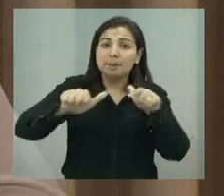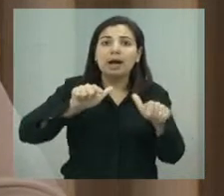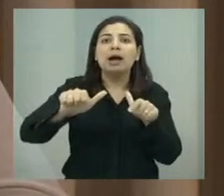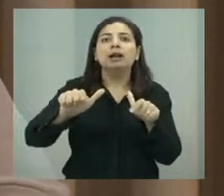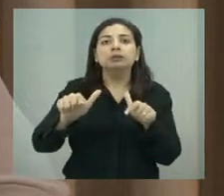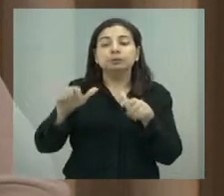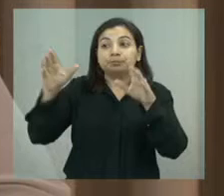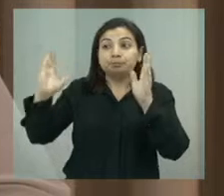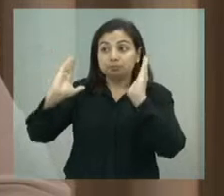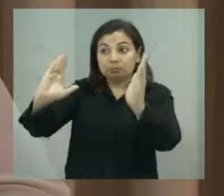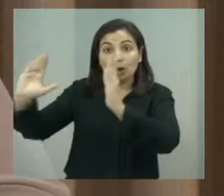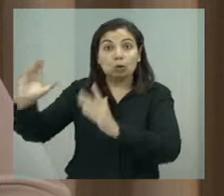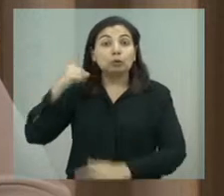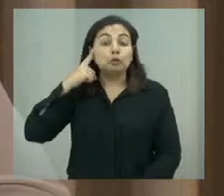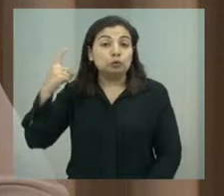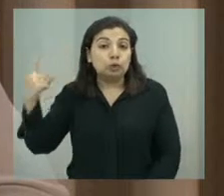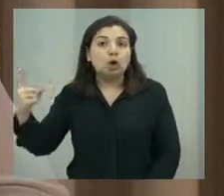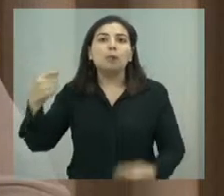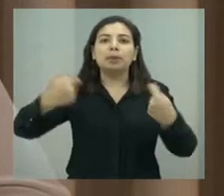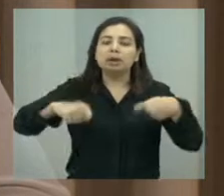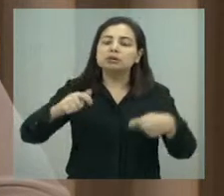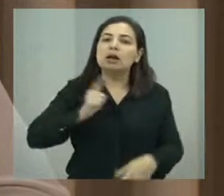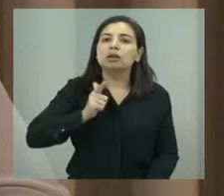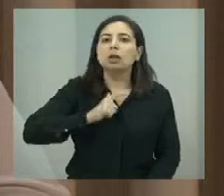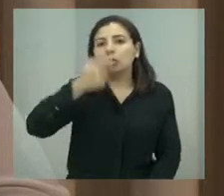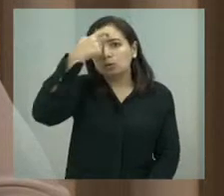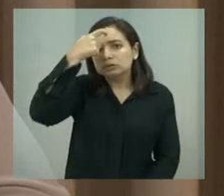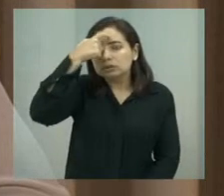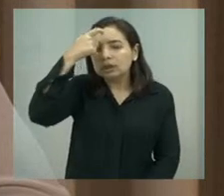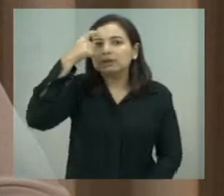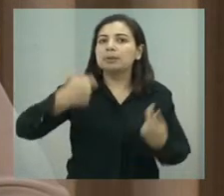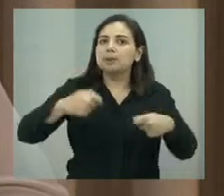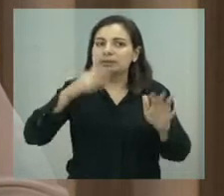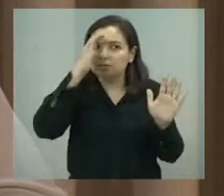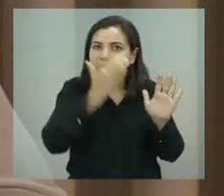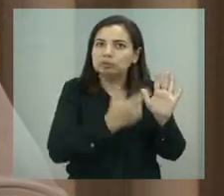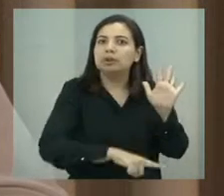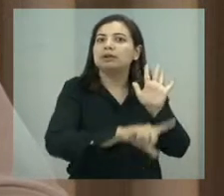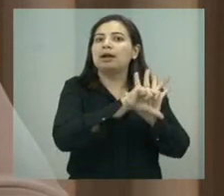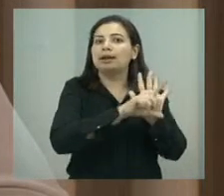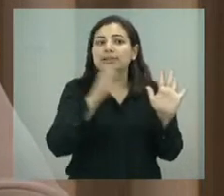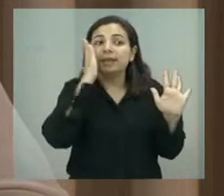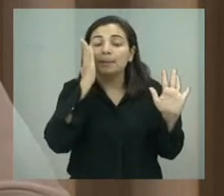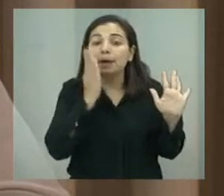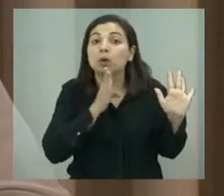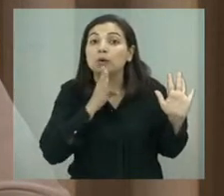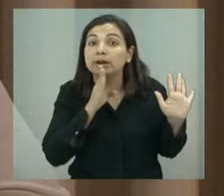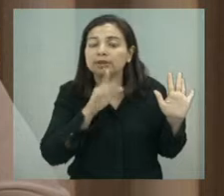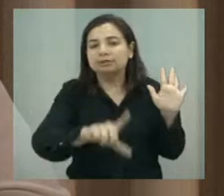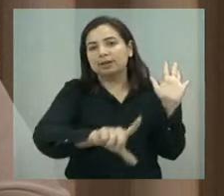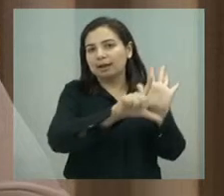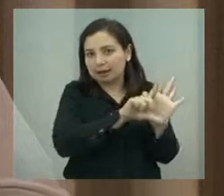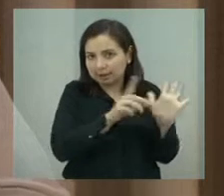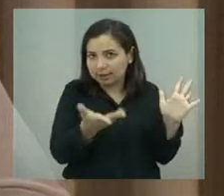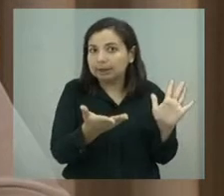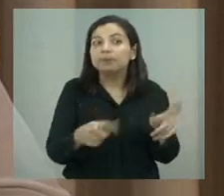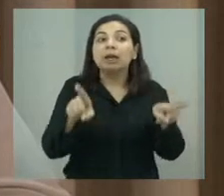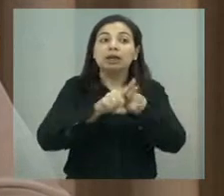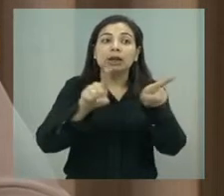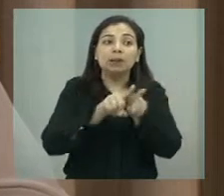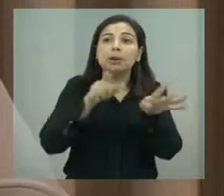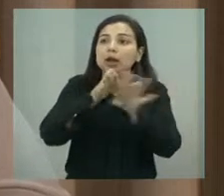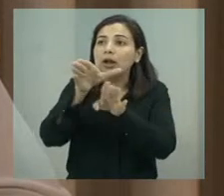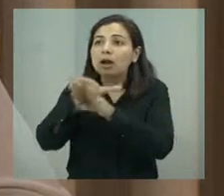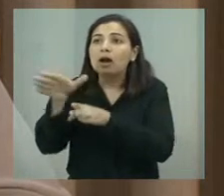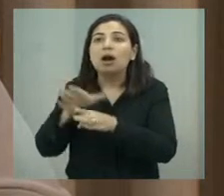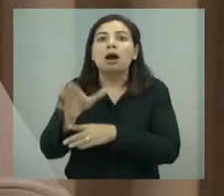som, para que eles se conscientizem, faz eventos com o pessoal dos bares, restaurantes, e a população